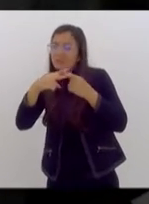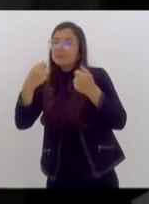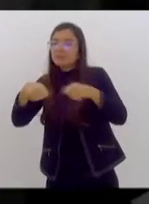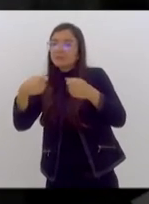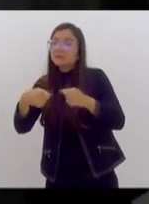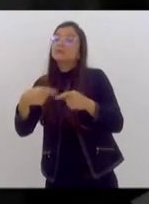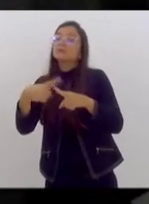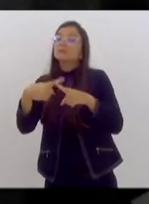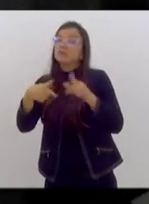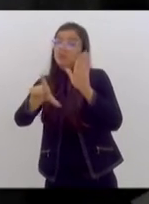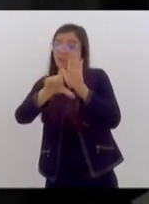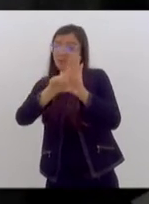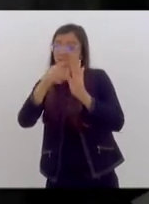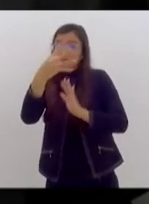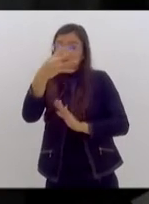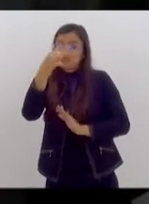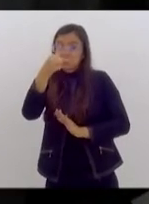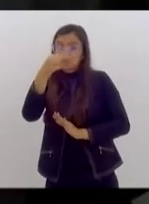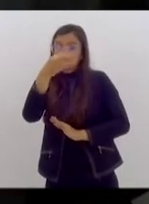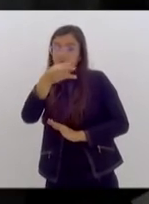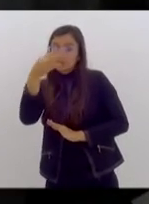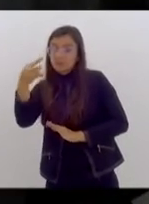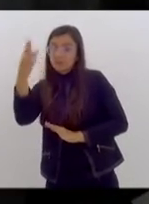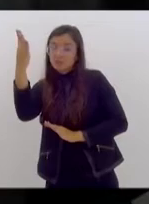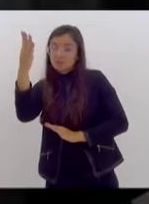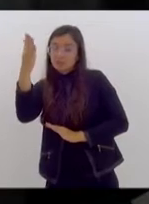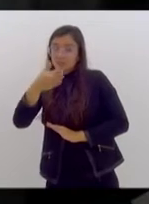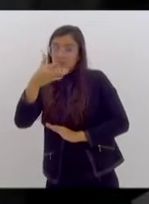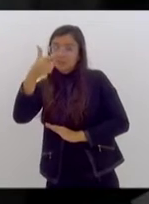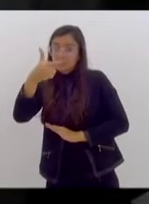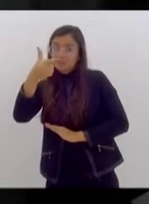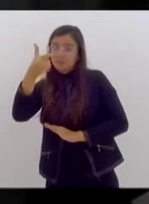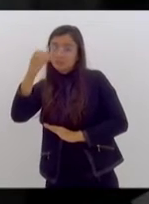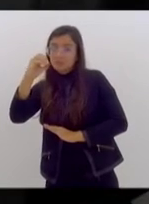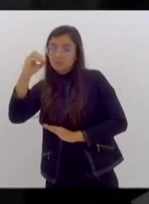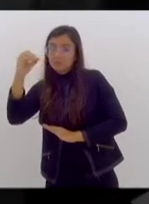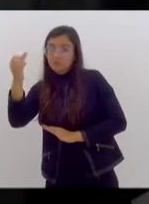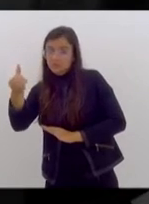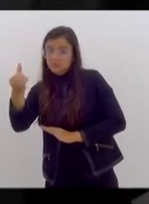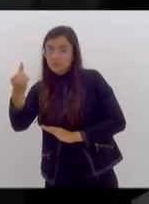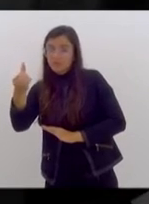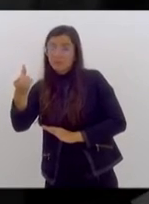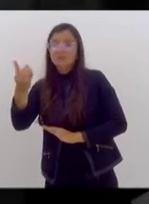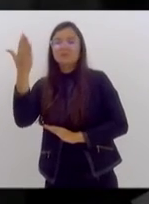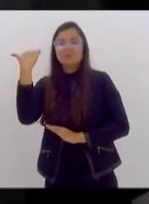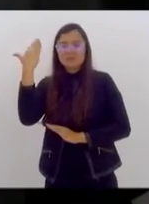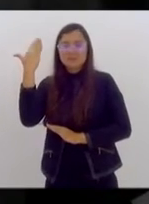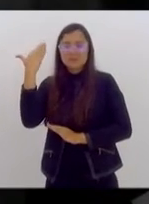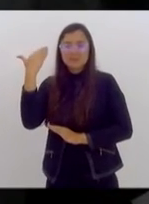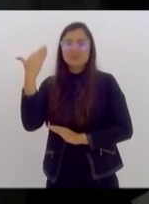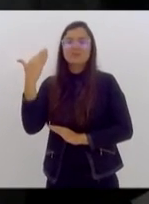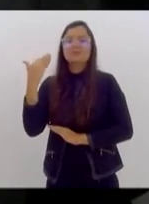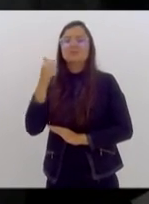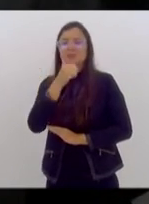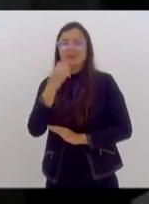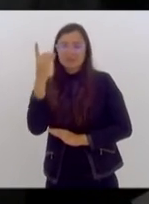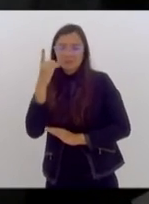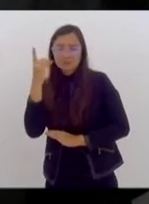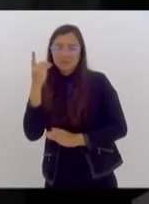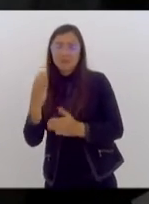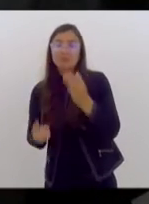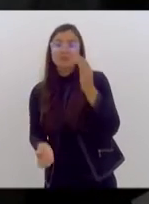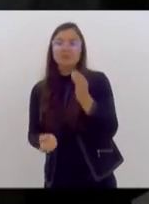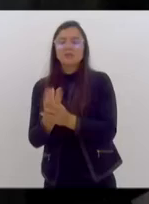4733 de 2006 que salvam Mega engano foi daquele dízima deputada Stuart né que cria